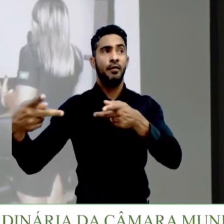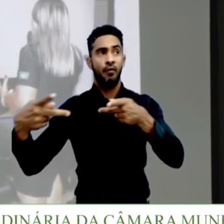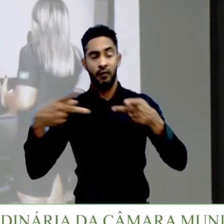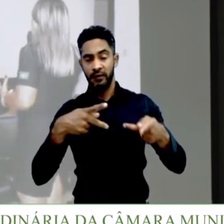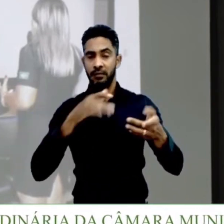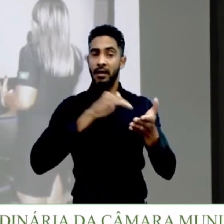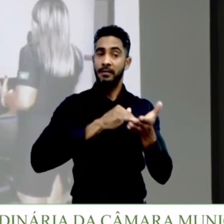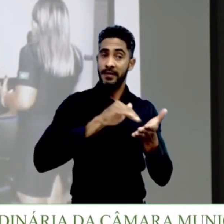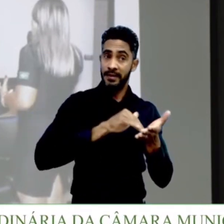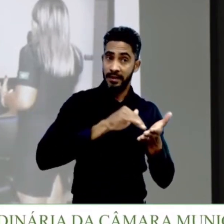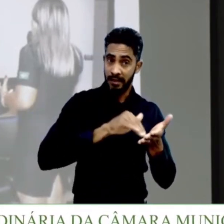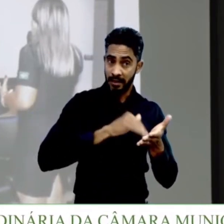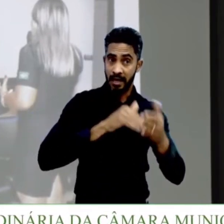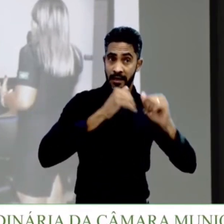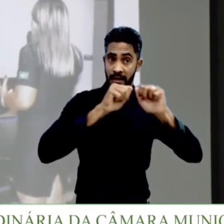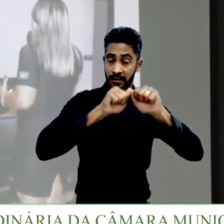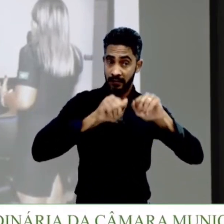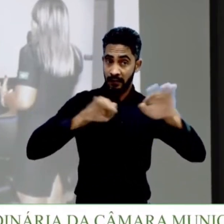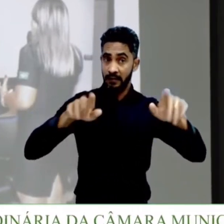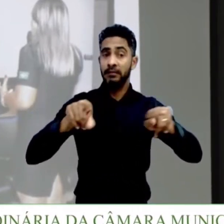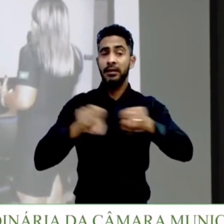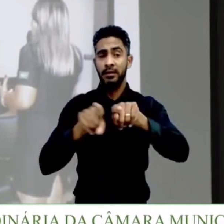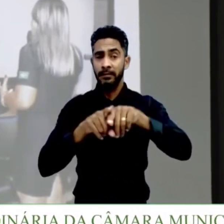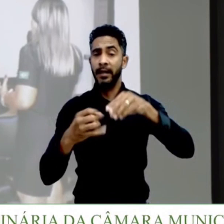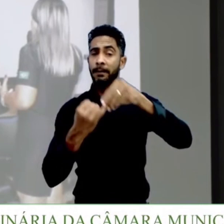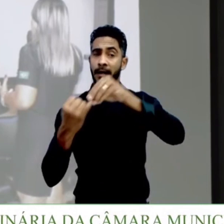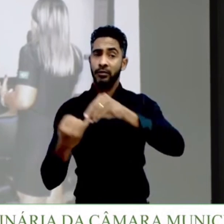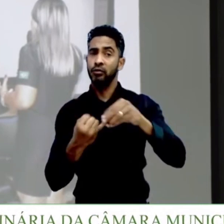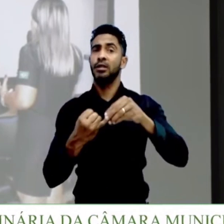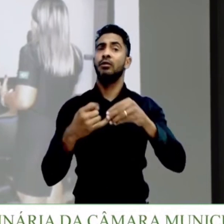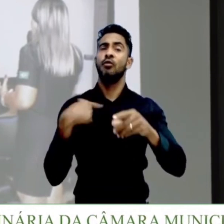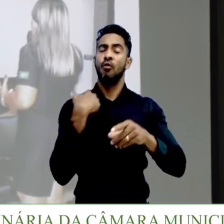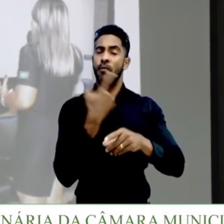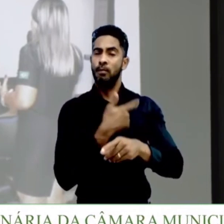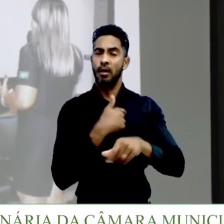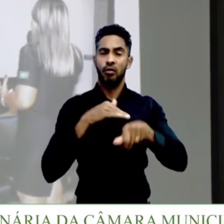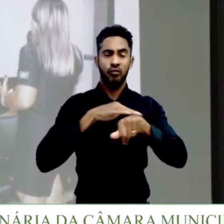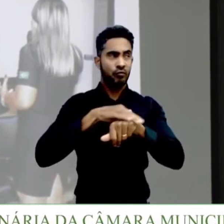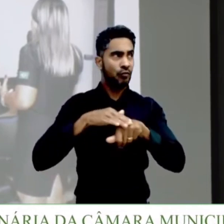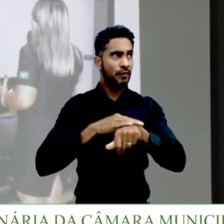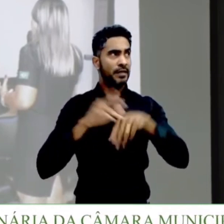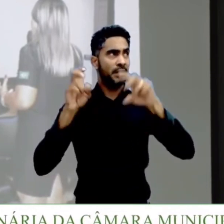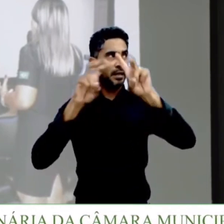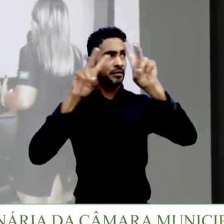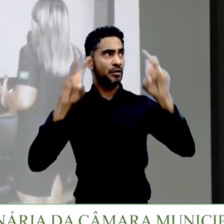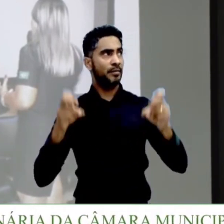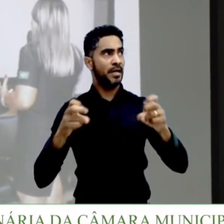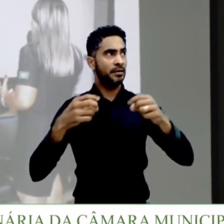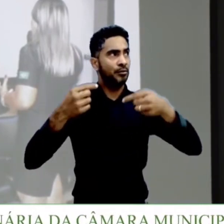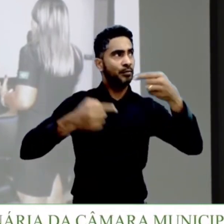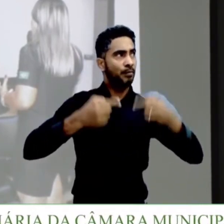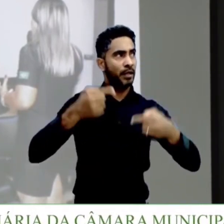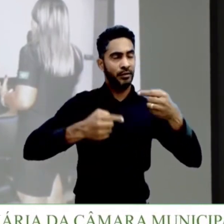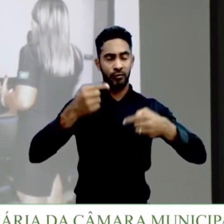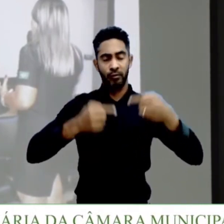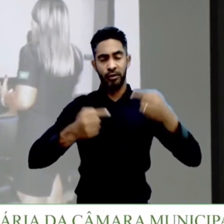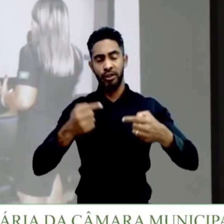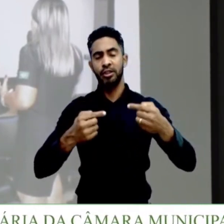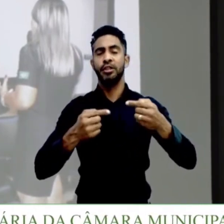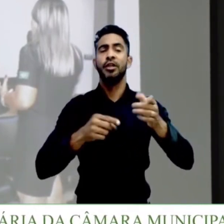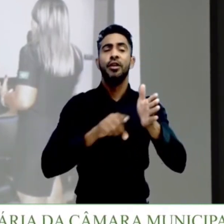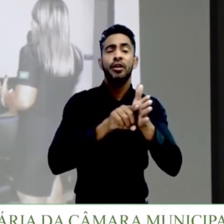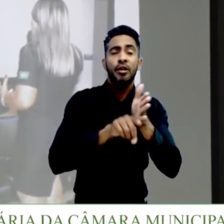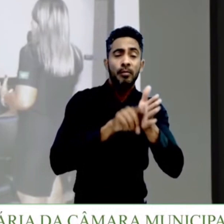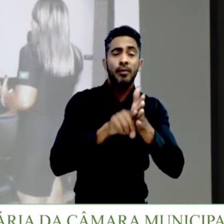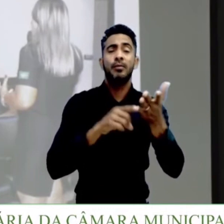as secretarias e para as entidades, para a gente falar sobre o assunto, para a gente discutir e